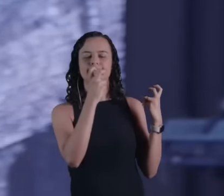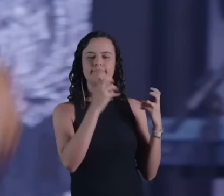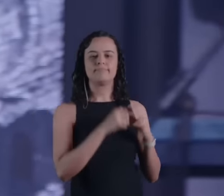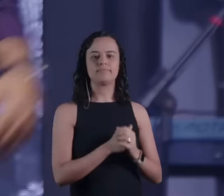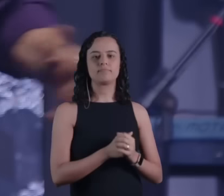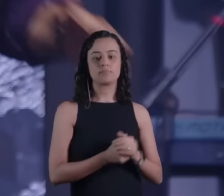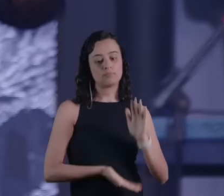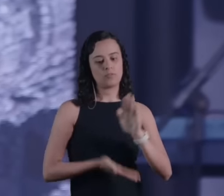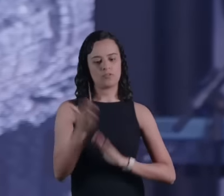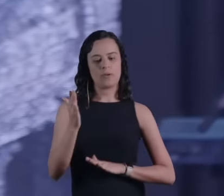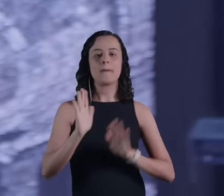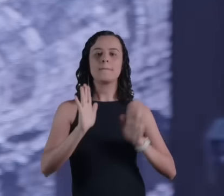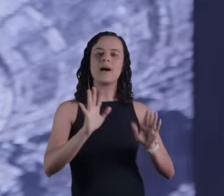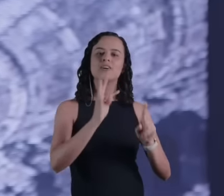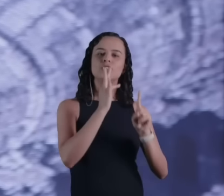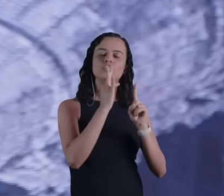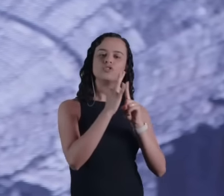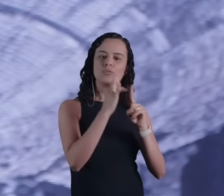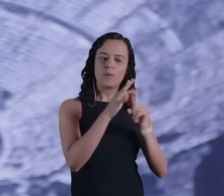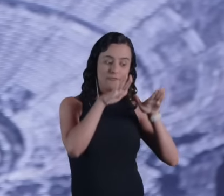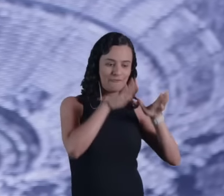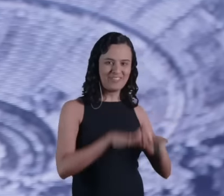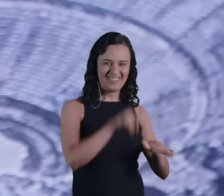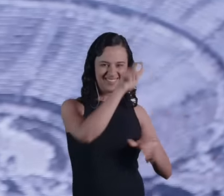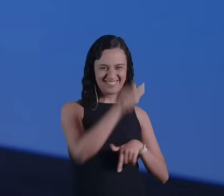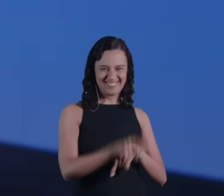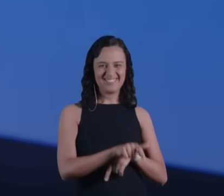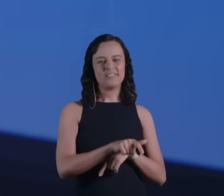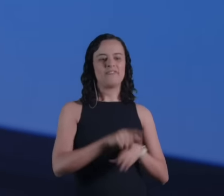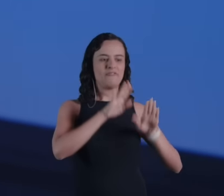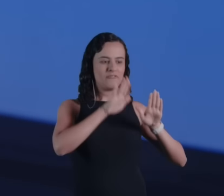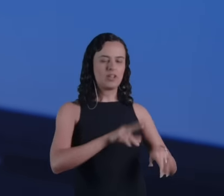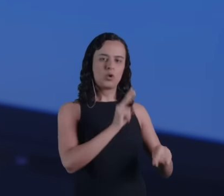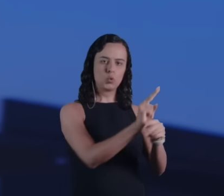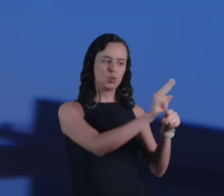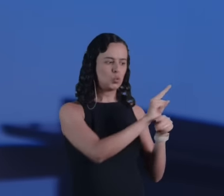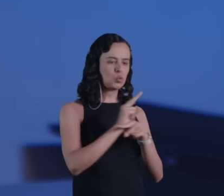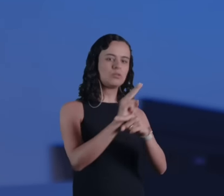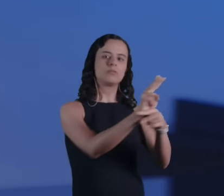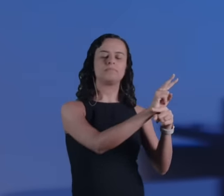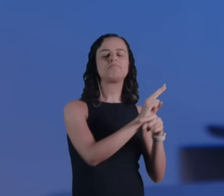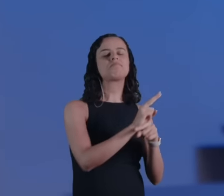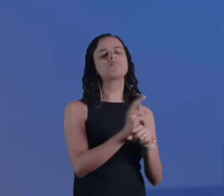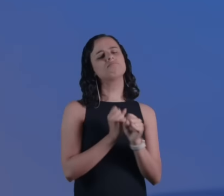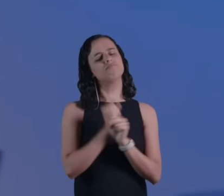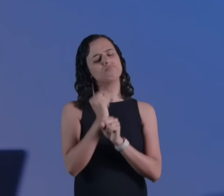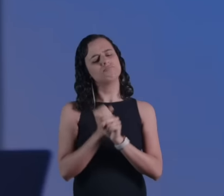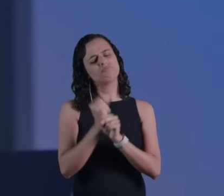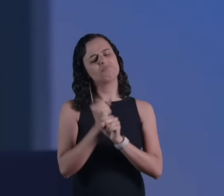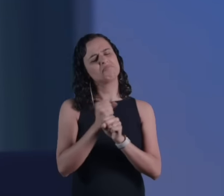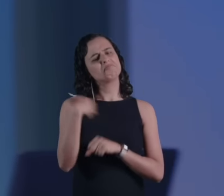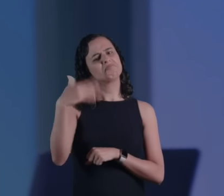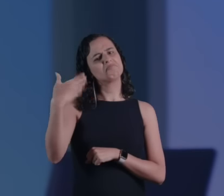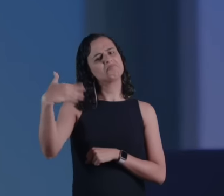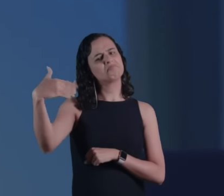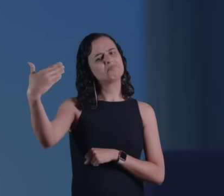deixa Timóteo pastoreando aquela igreja. Muitos anos passaram.